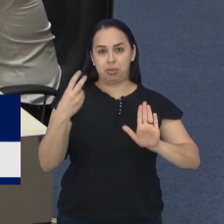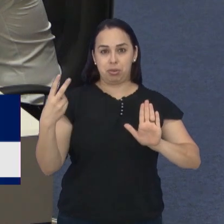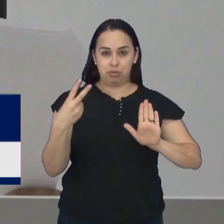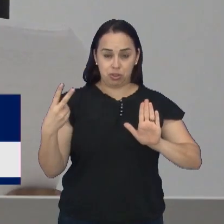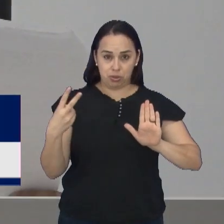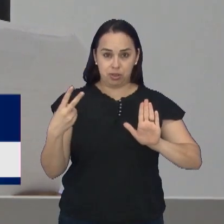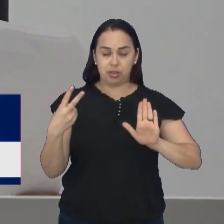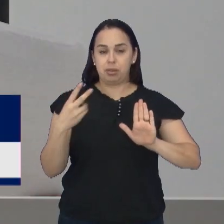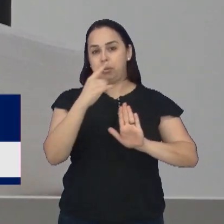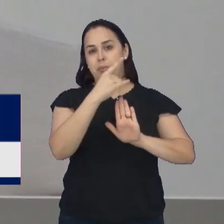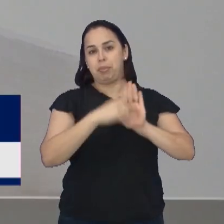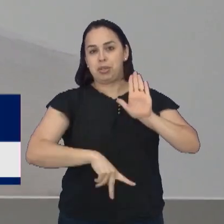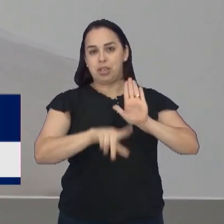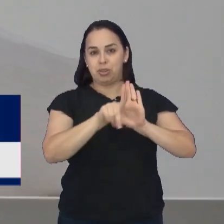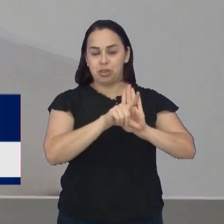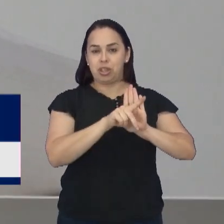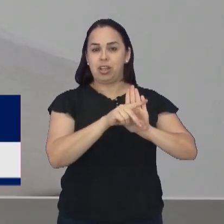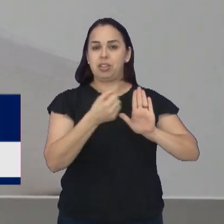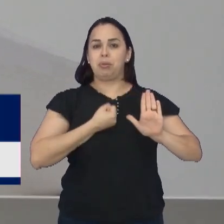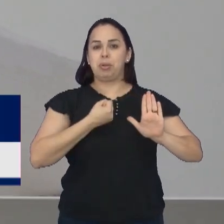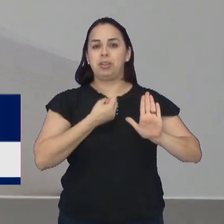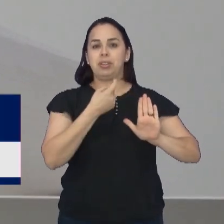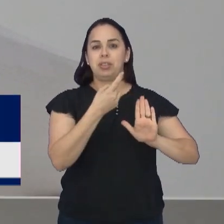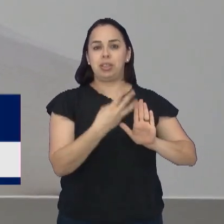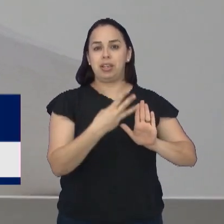12.229/2022, projeto de lei número